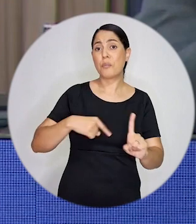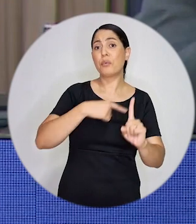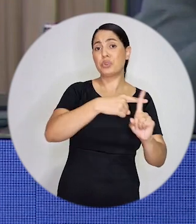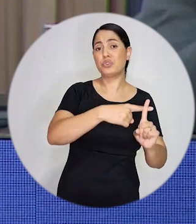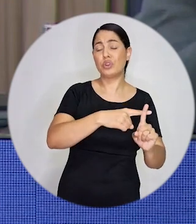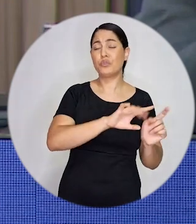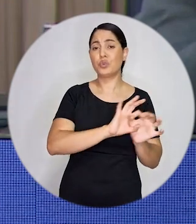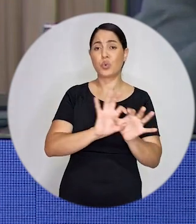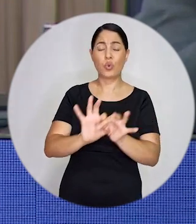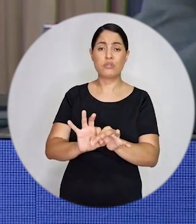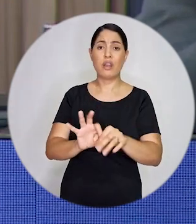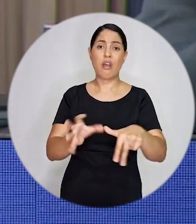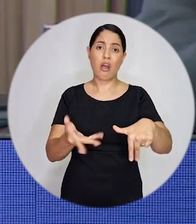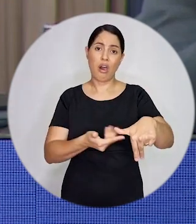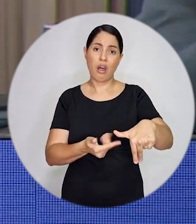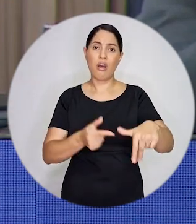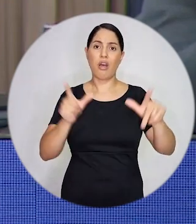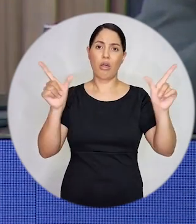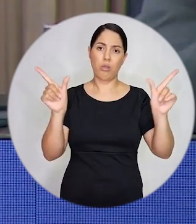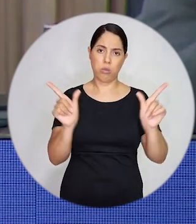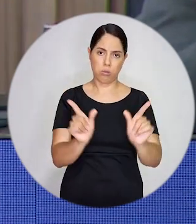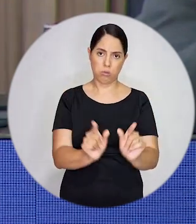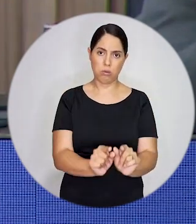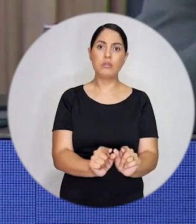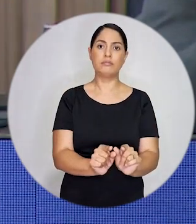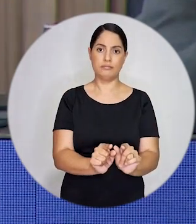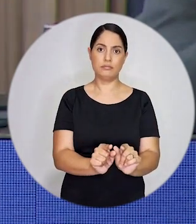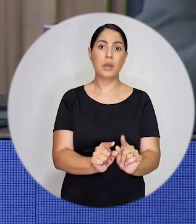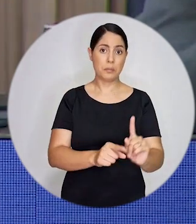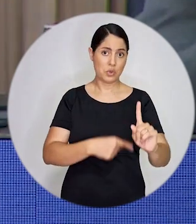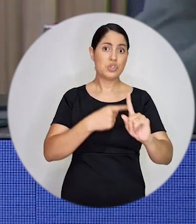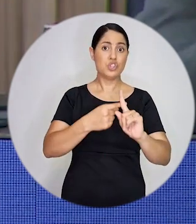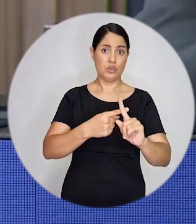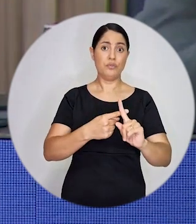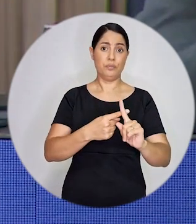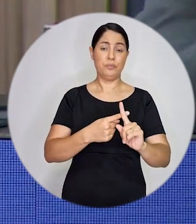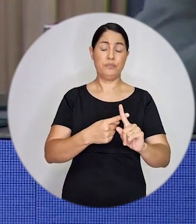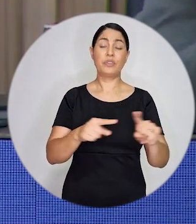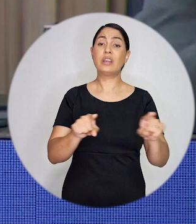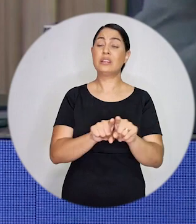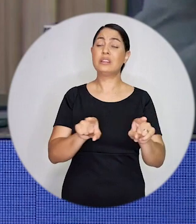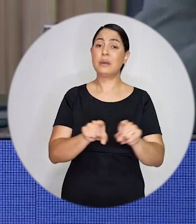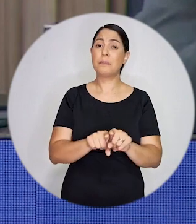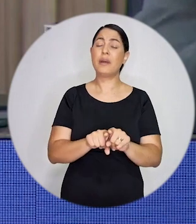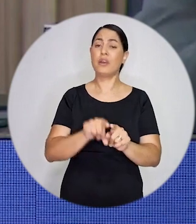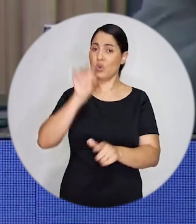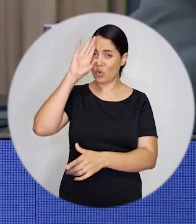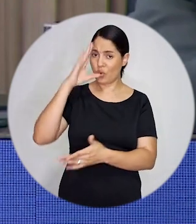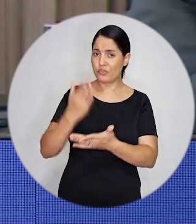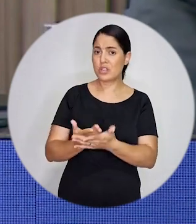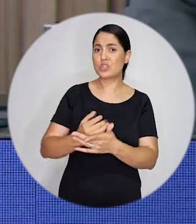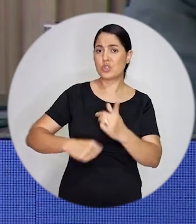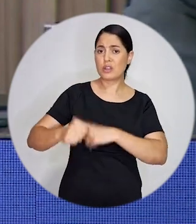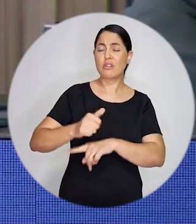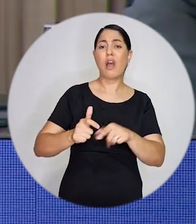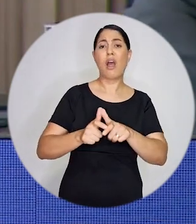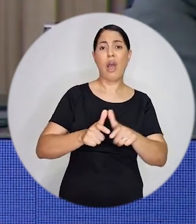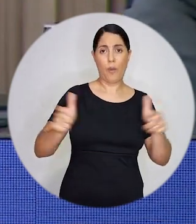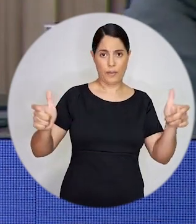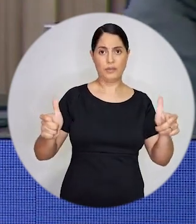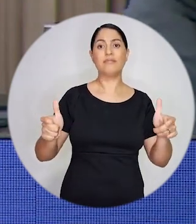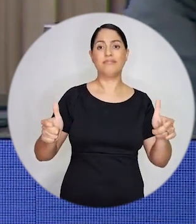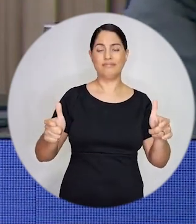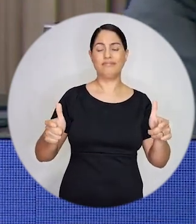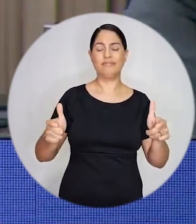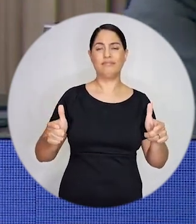super positivo na redução dos índices de corrupção e no aumento dos índices